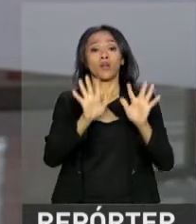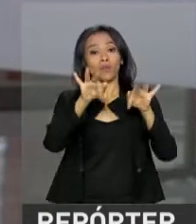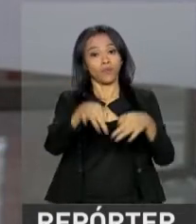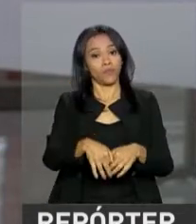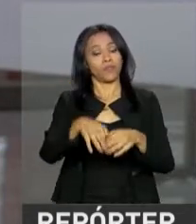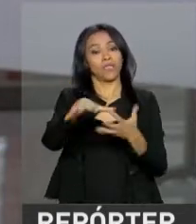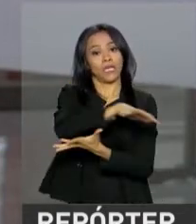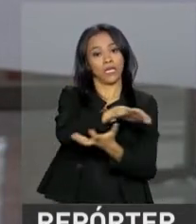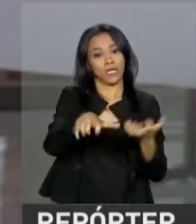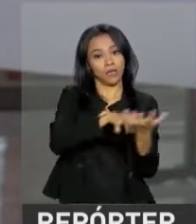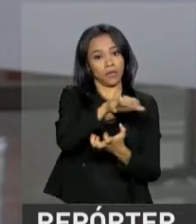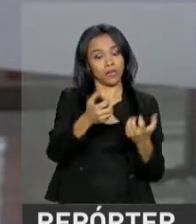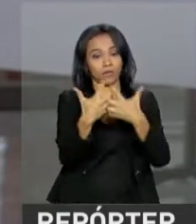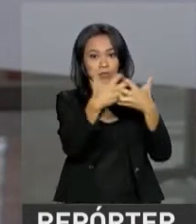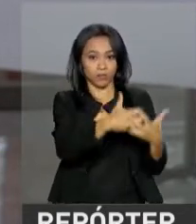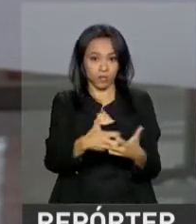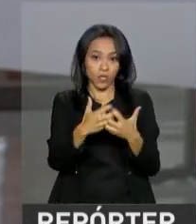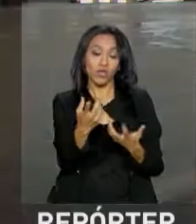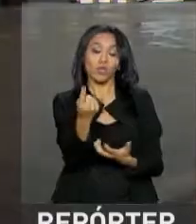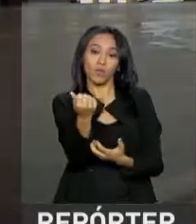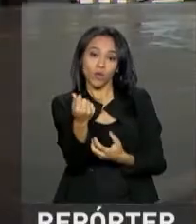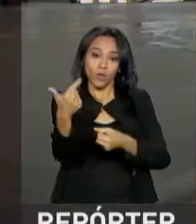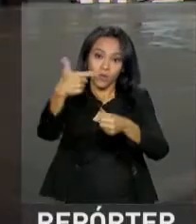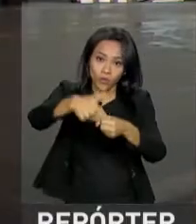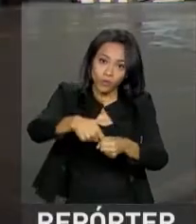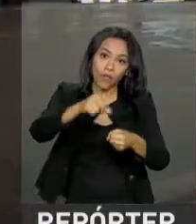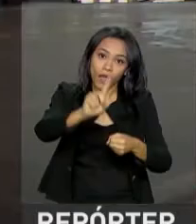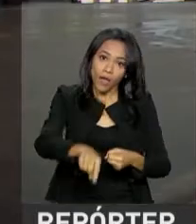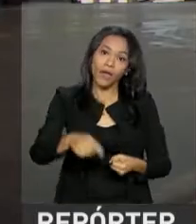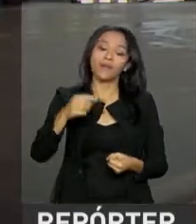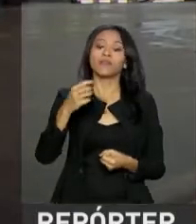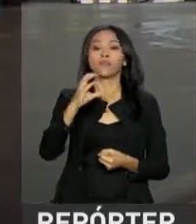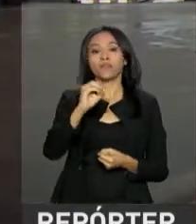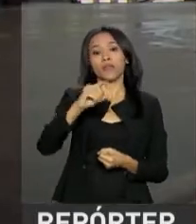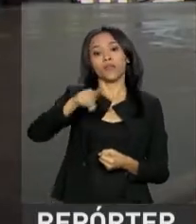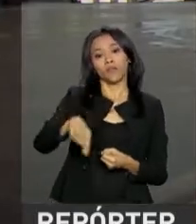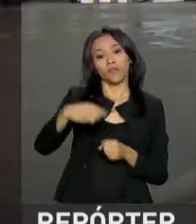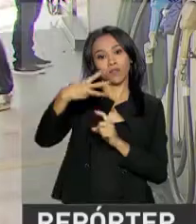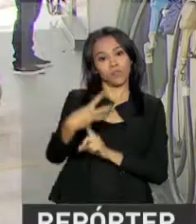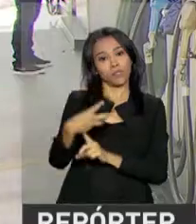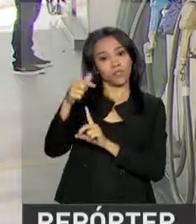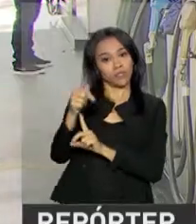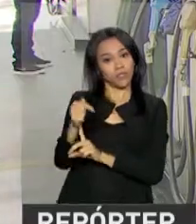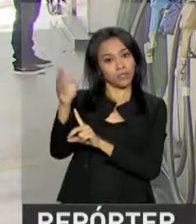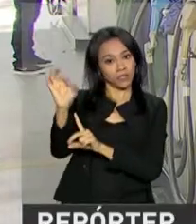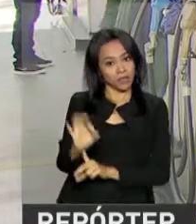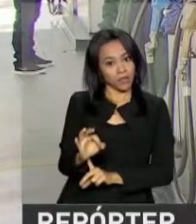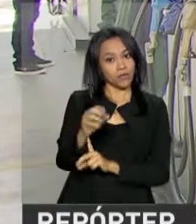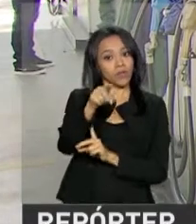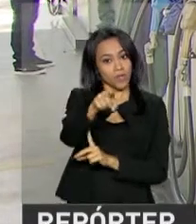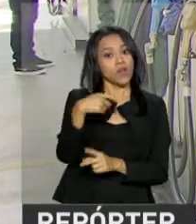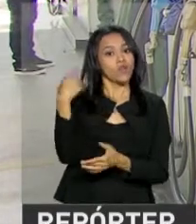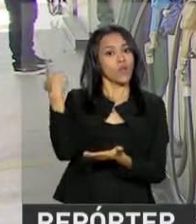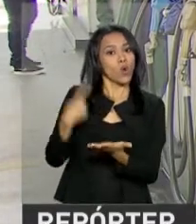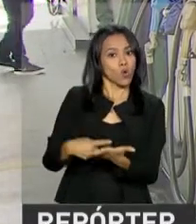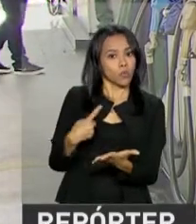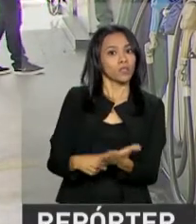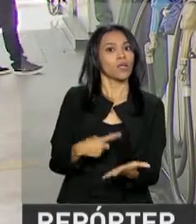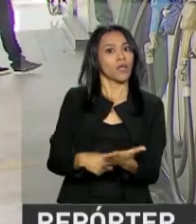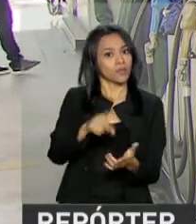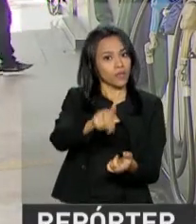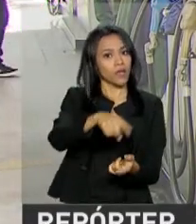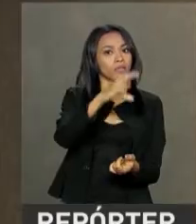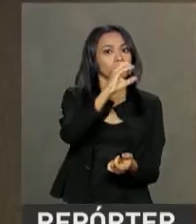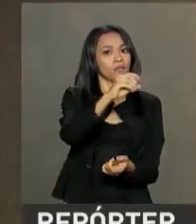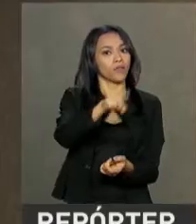média do preço do combustível nas bombas é de 37 centavos o governo acertou que esse desconto seria de 46 centavos